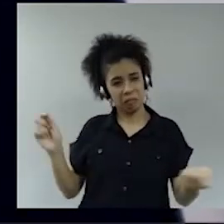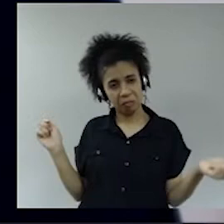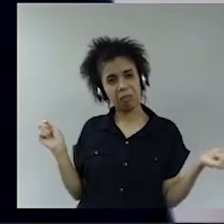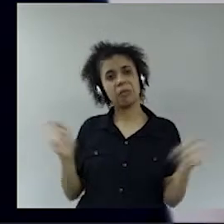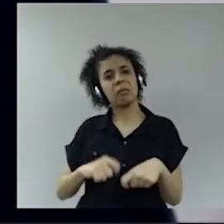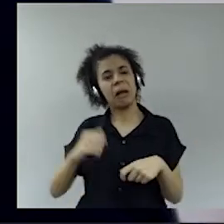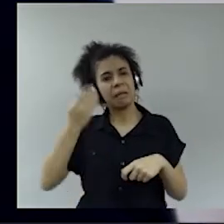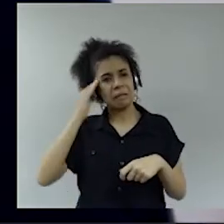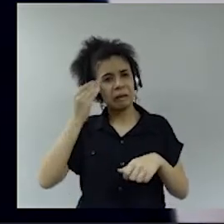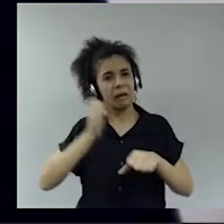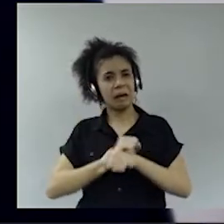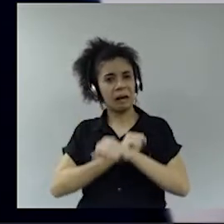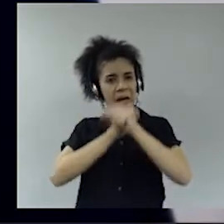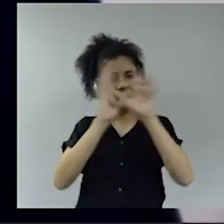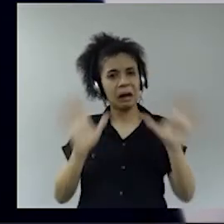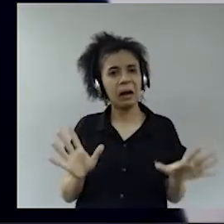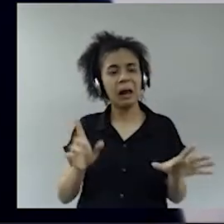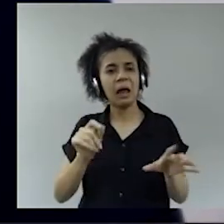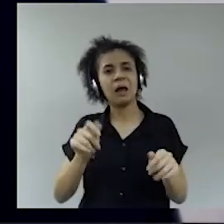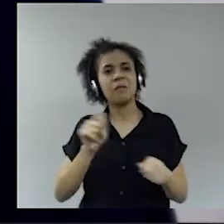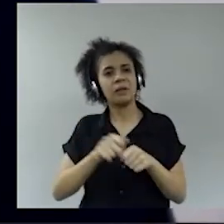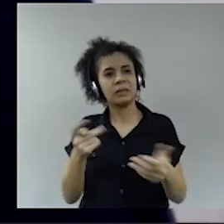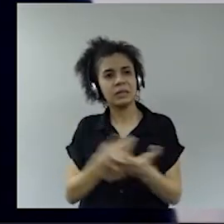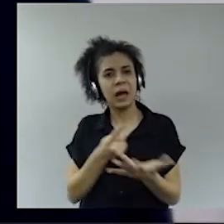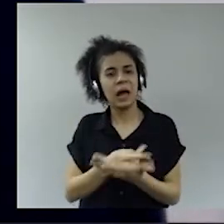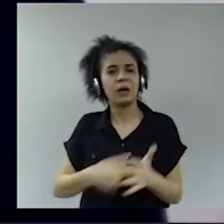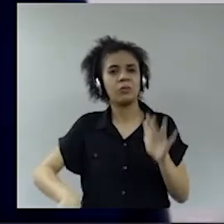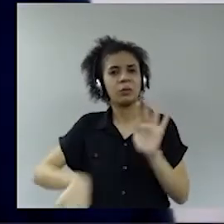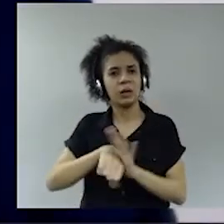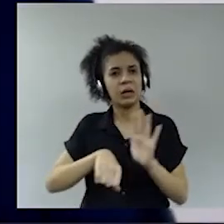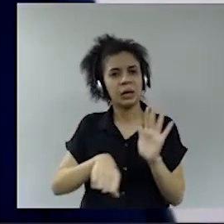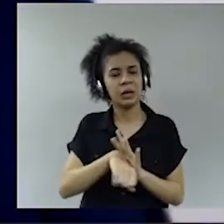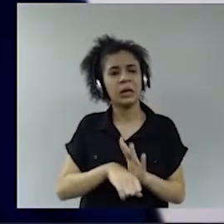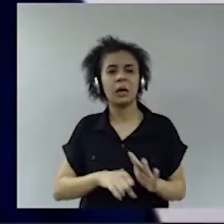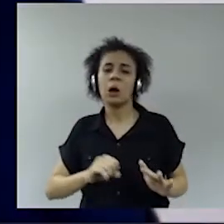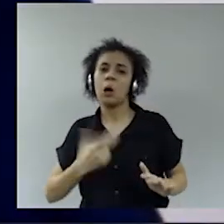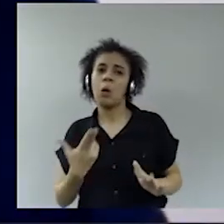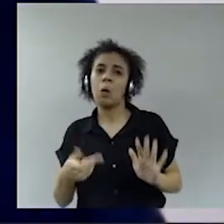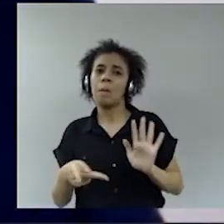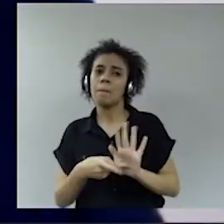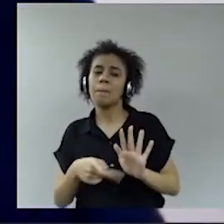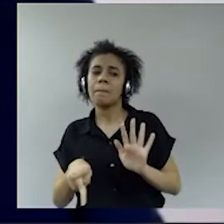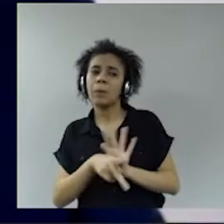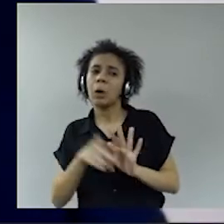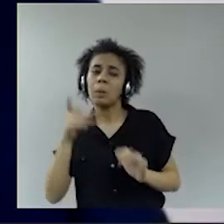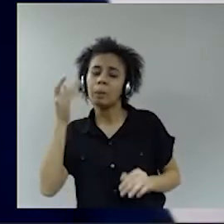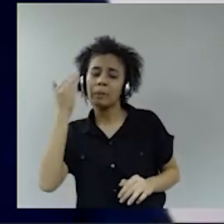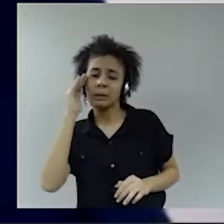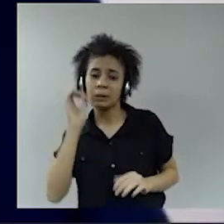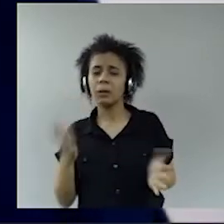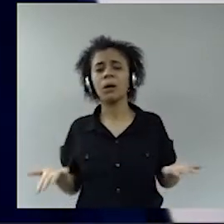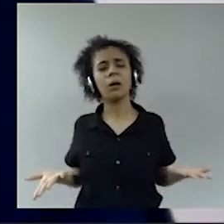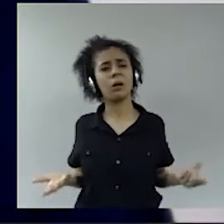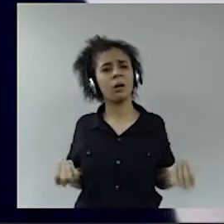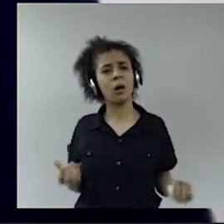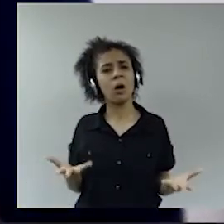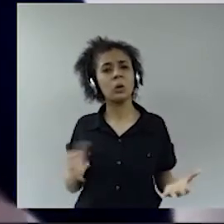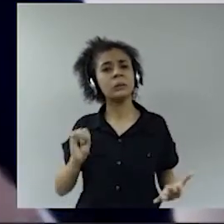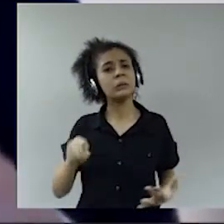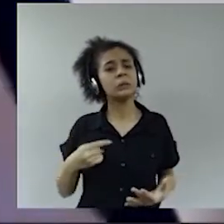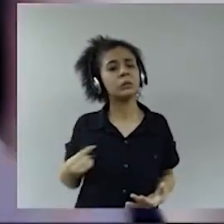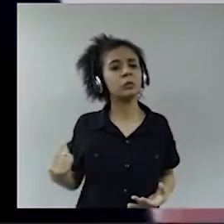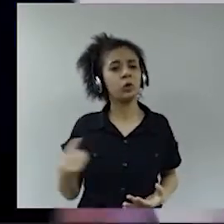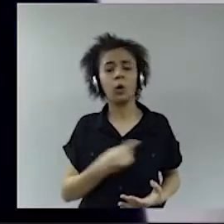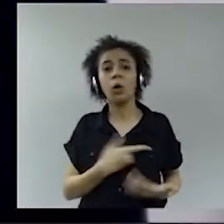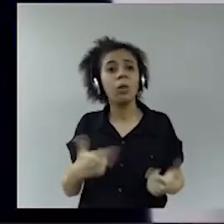capacidade de entender o caráter criminoso do fato ou determinar-se de acordo com esse entendimento? Ora, se nós